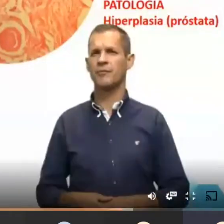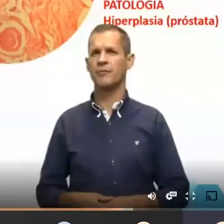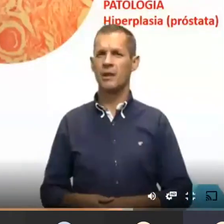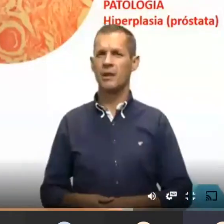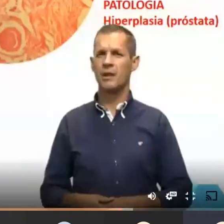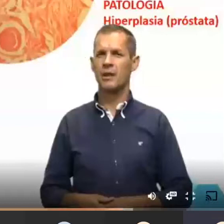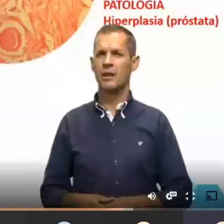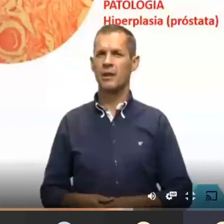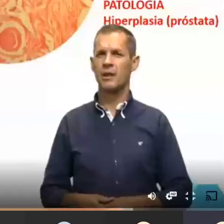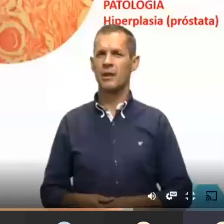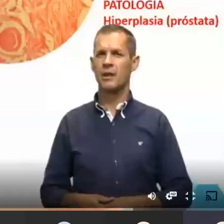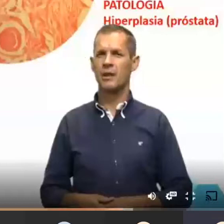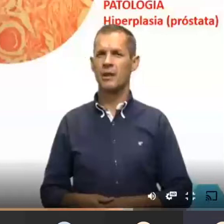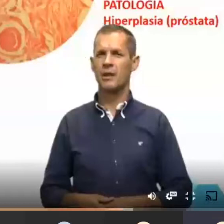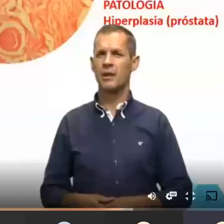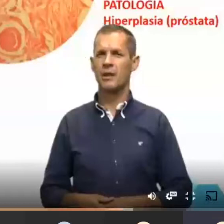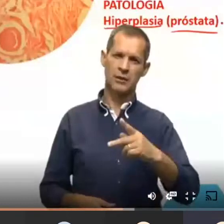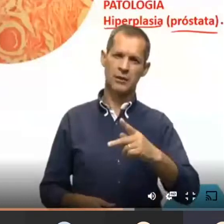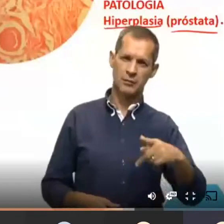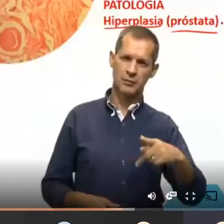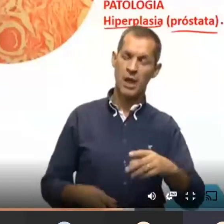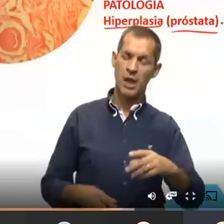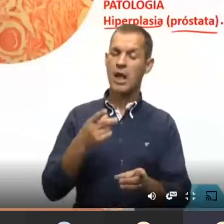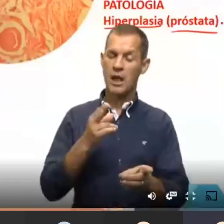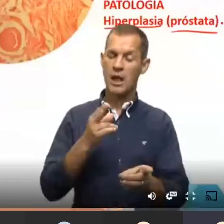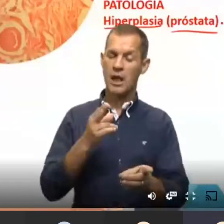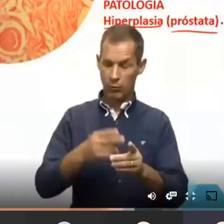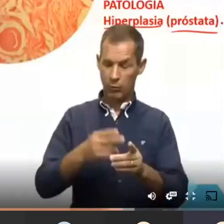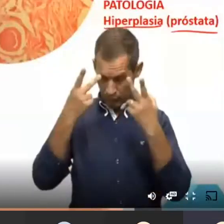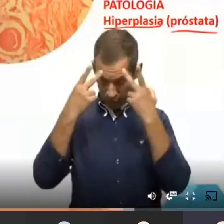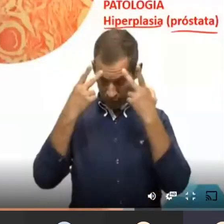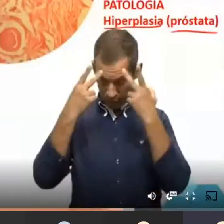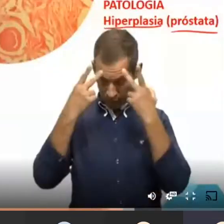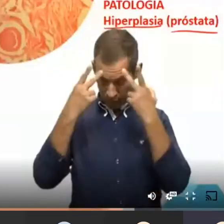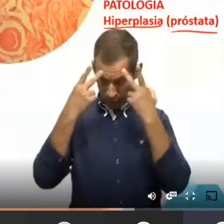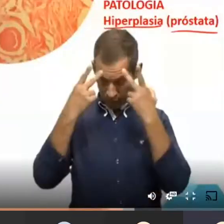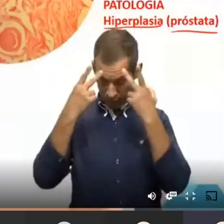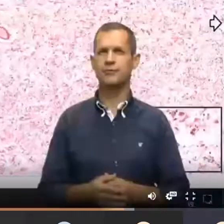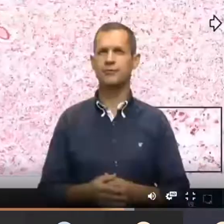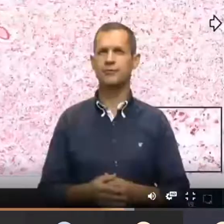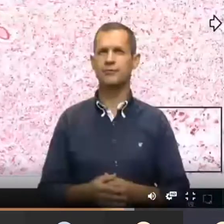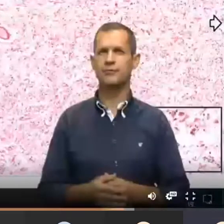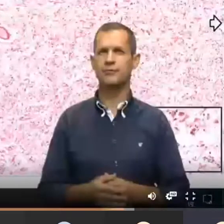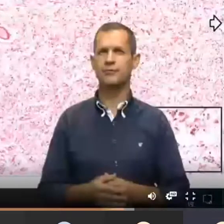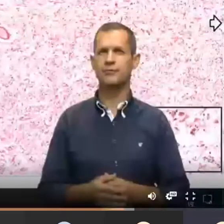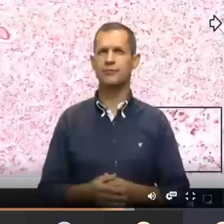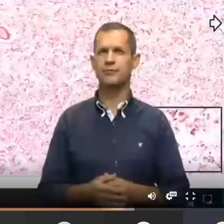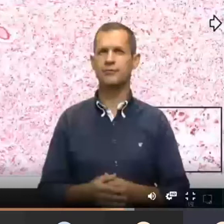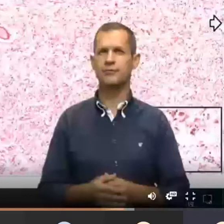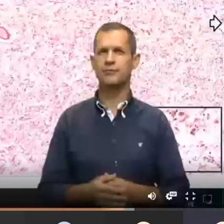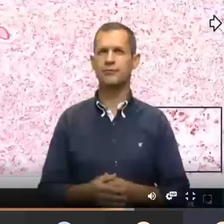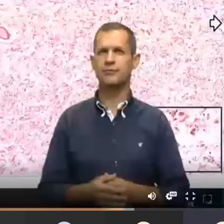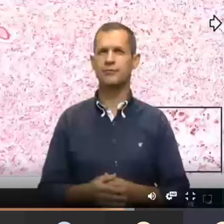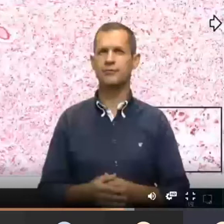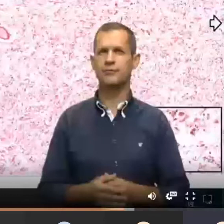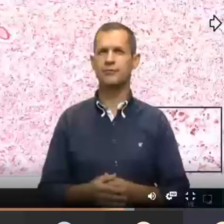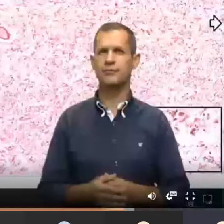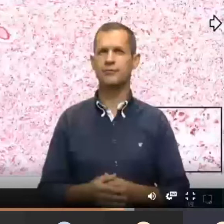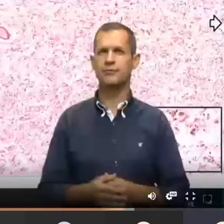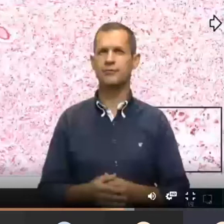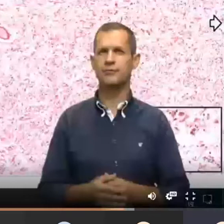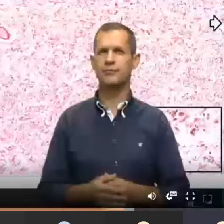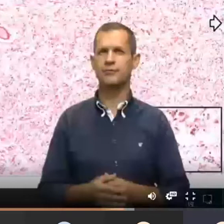a hiperplasia de próstata normal. Vamos lá? Então, primeira